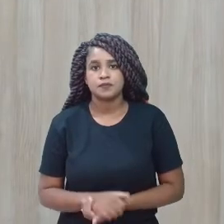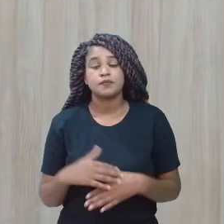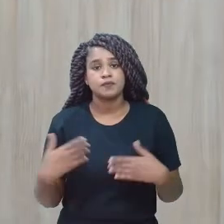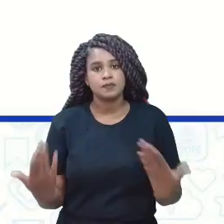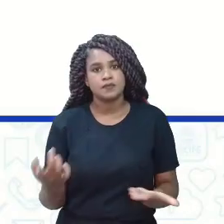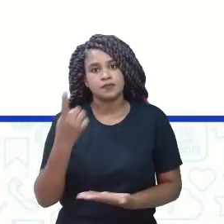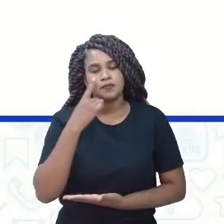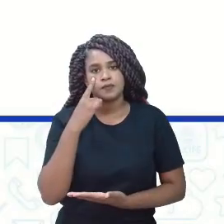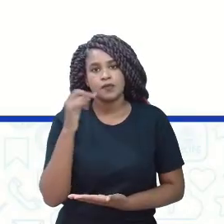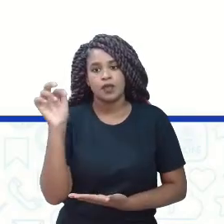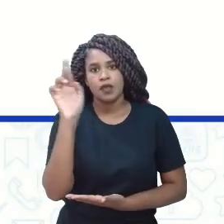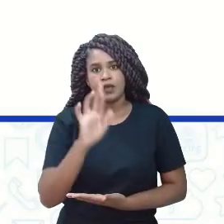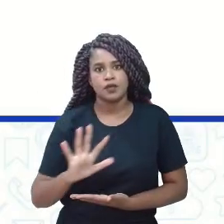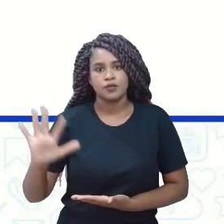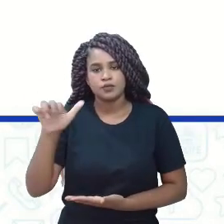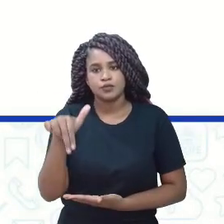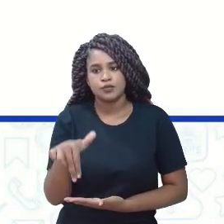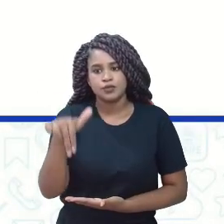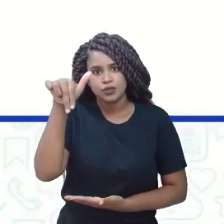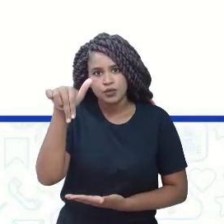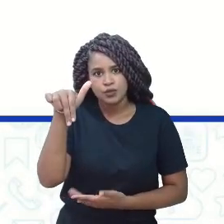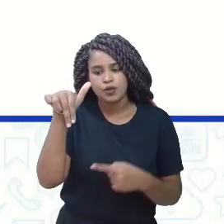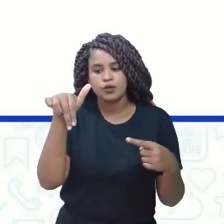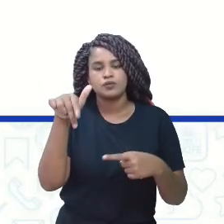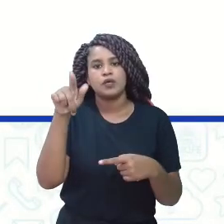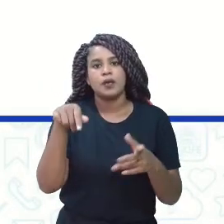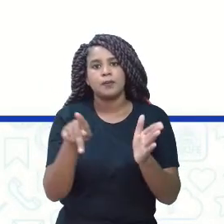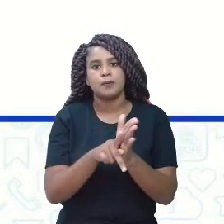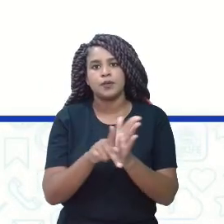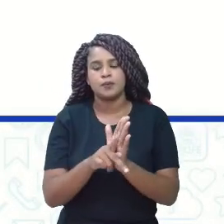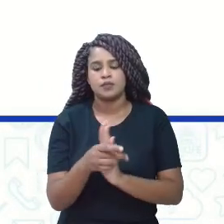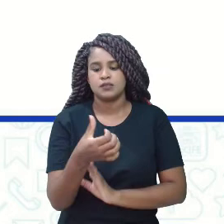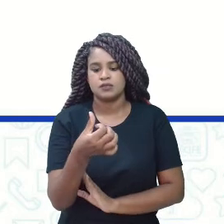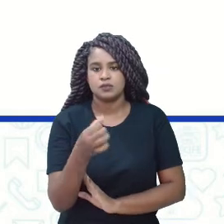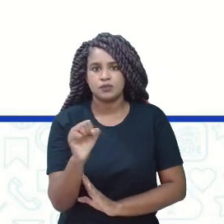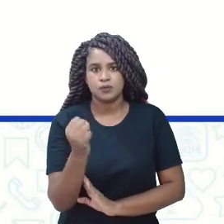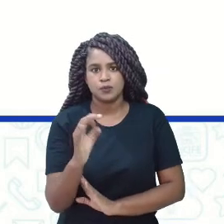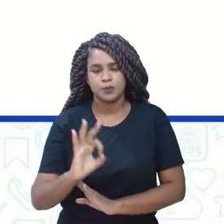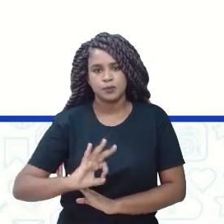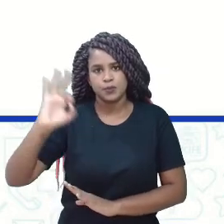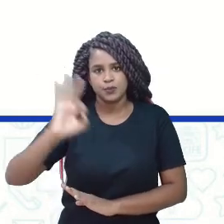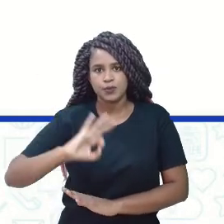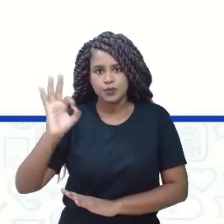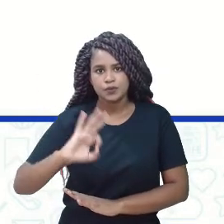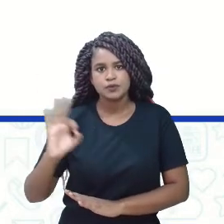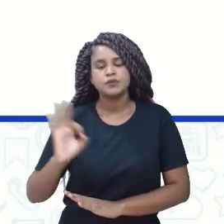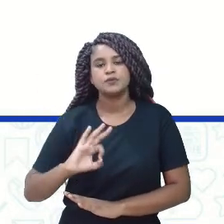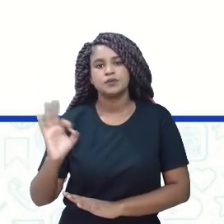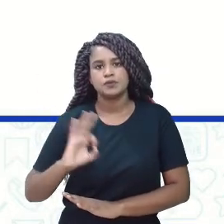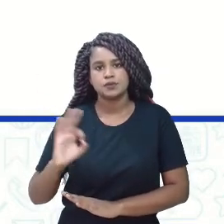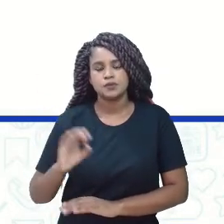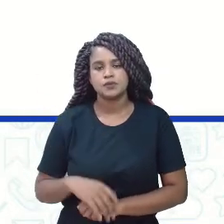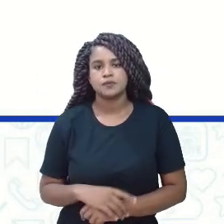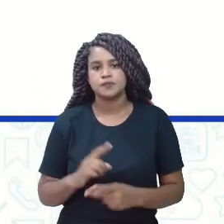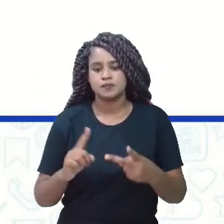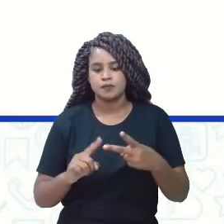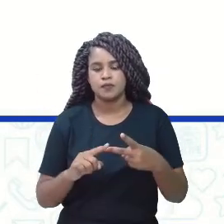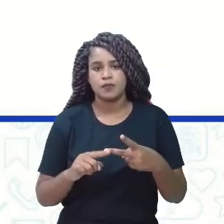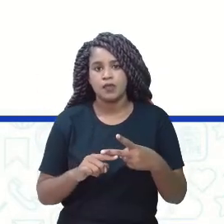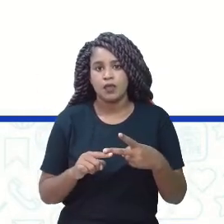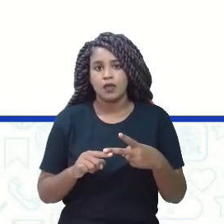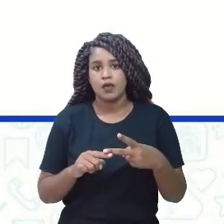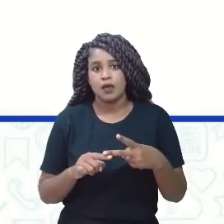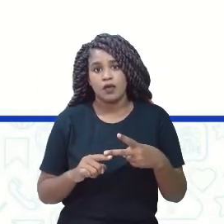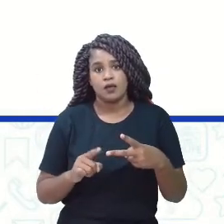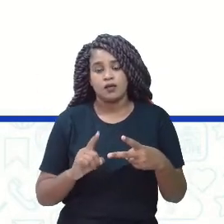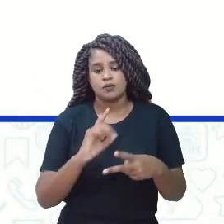a região norte corresponde a 68% dos recursos hídricos, ok? A região